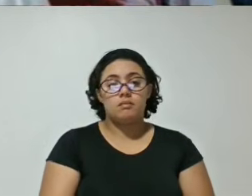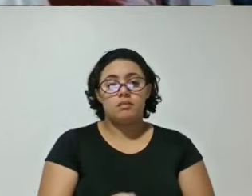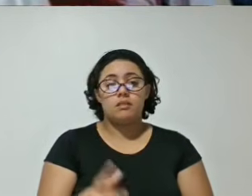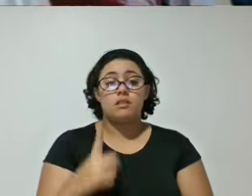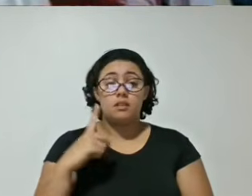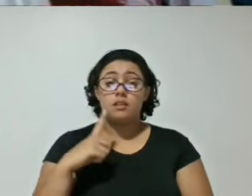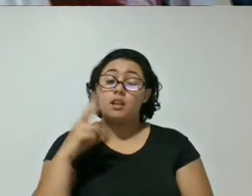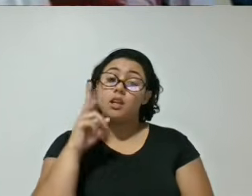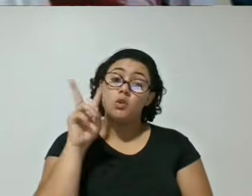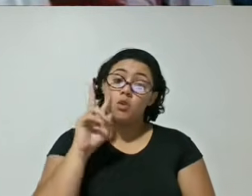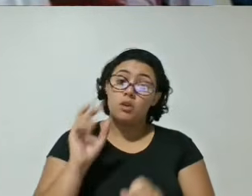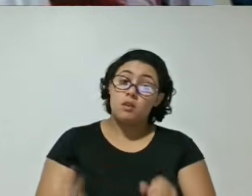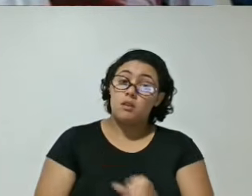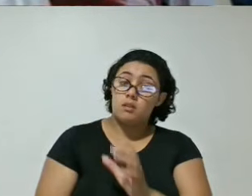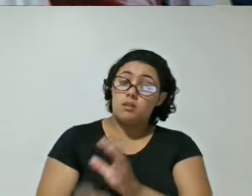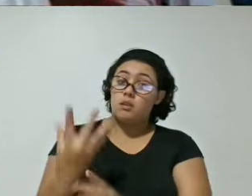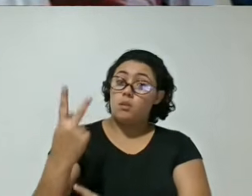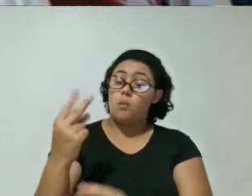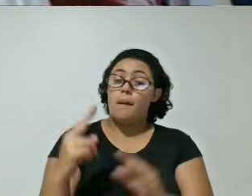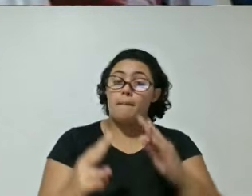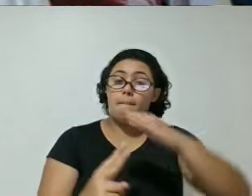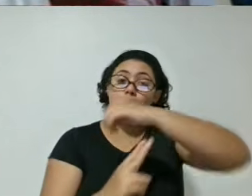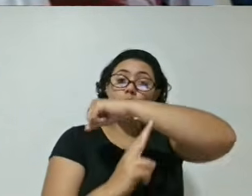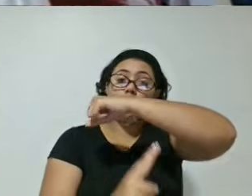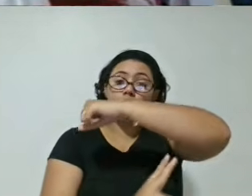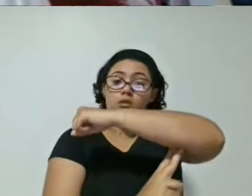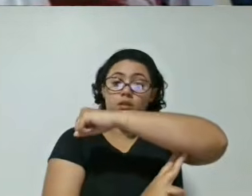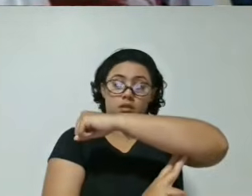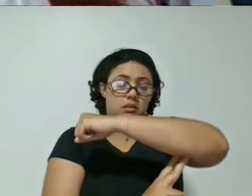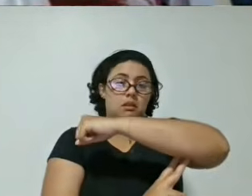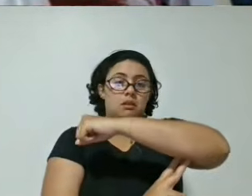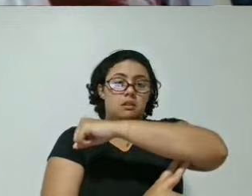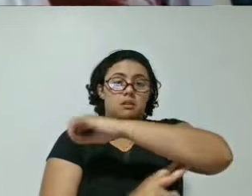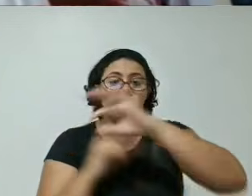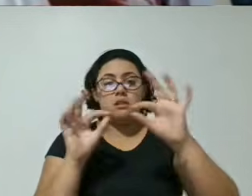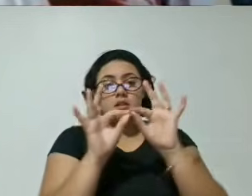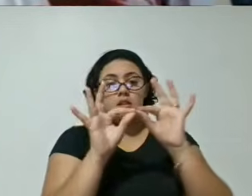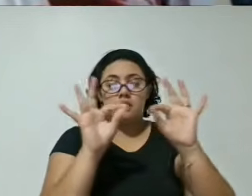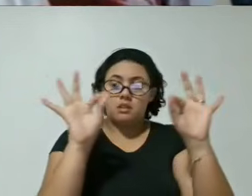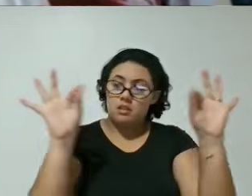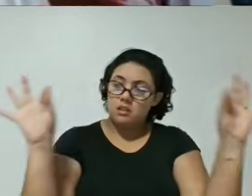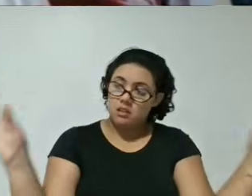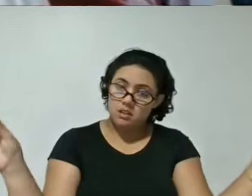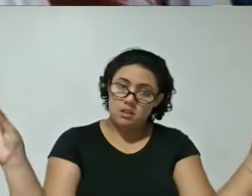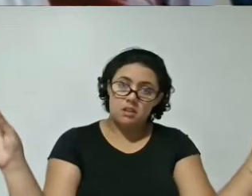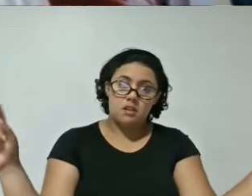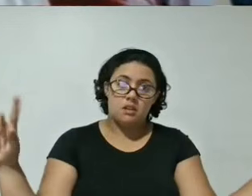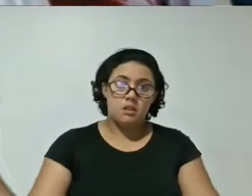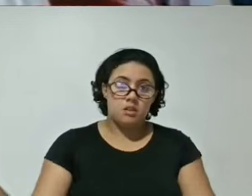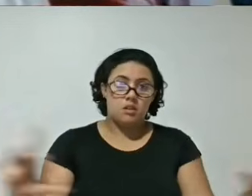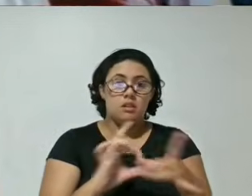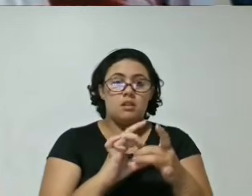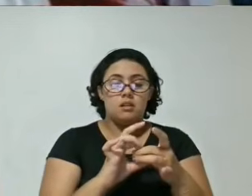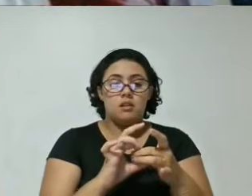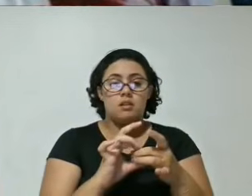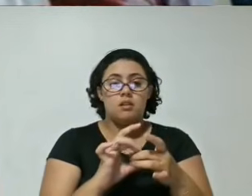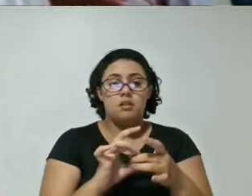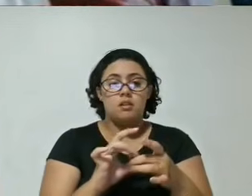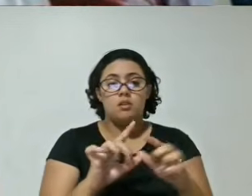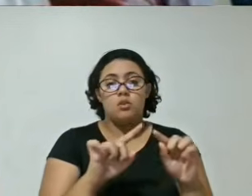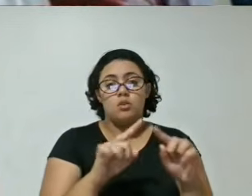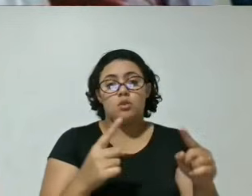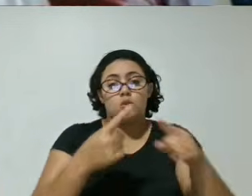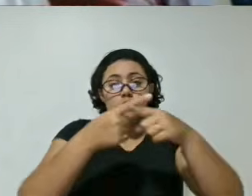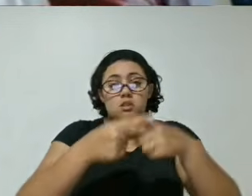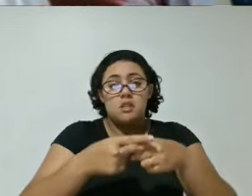história de uma ponte que ligava, que passava por perto do aeroporto da Pampulha, que cruzava o córrego, que ninguém